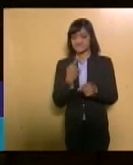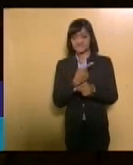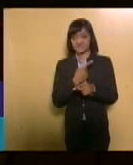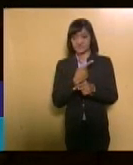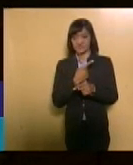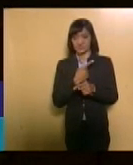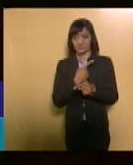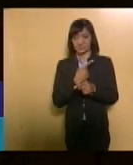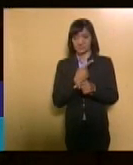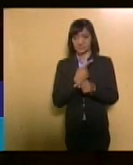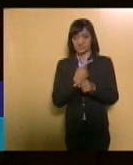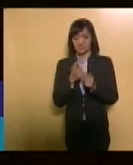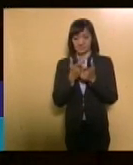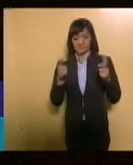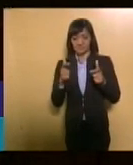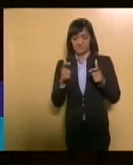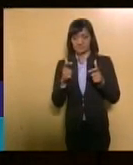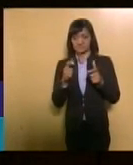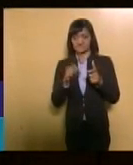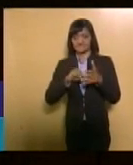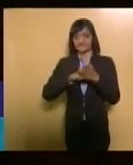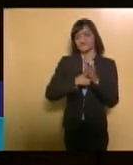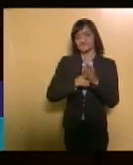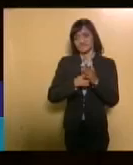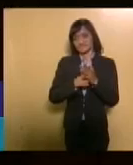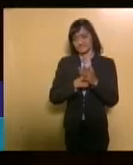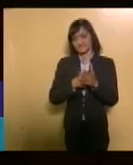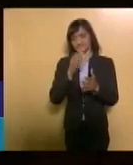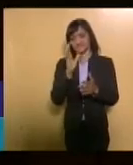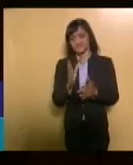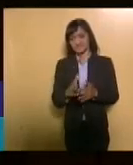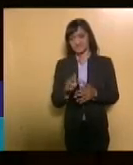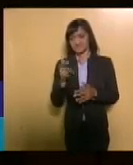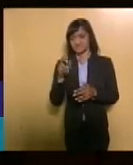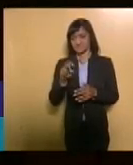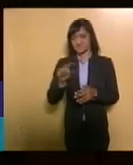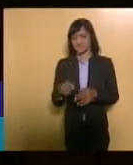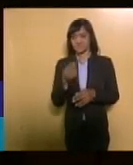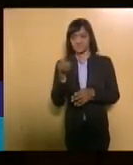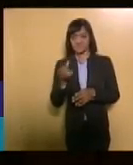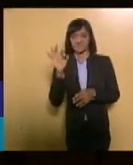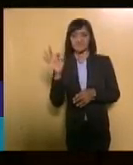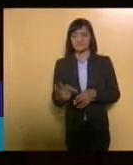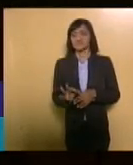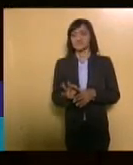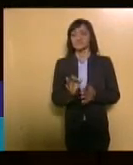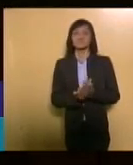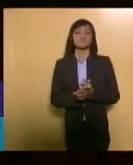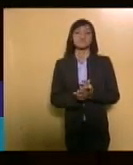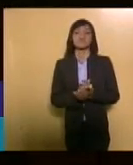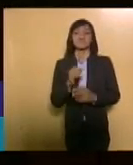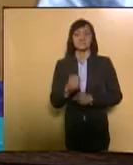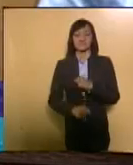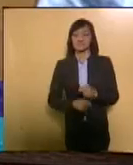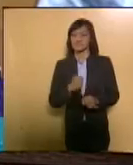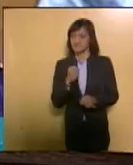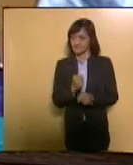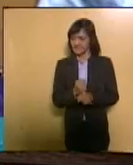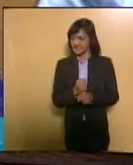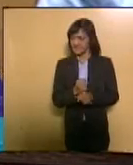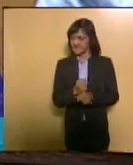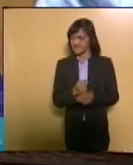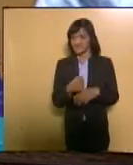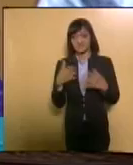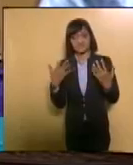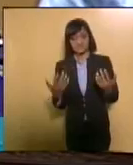crescimento então nós vínhamos com uma média de aumento de 15,6 uma tendência de aumento ano a ano e